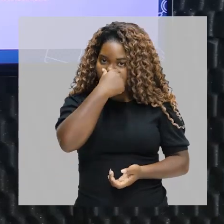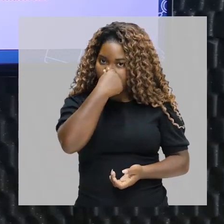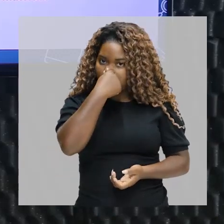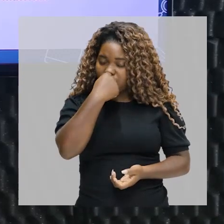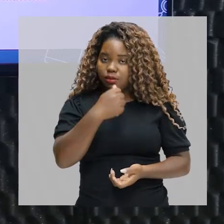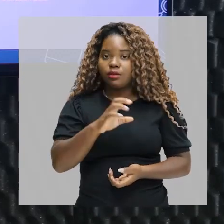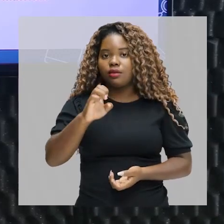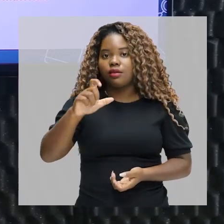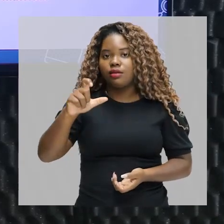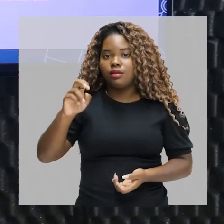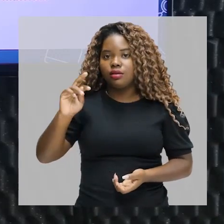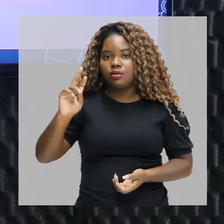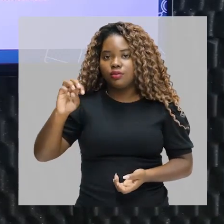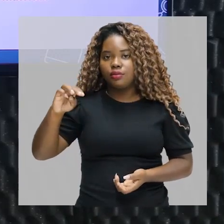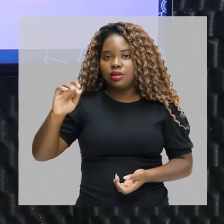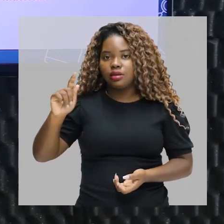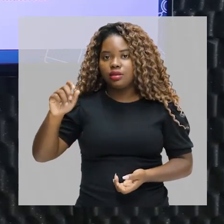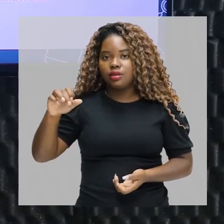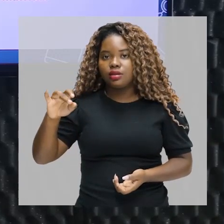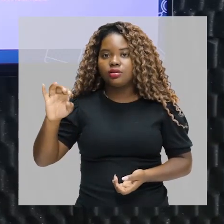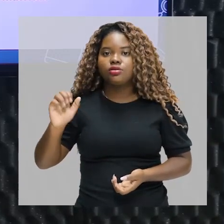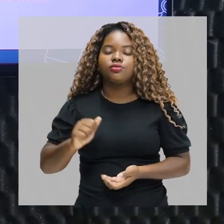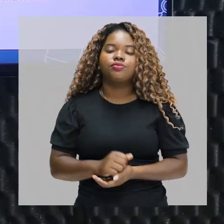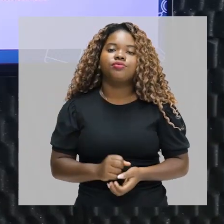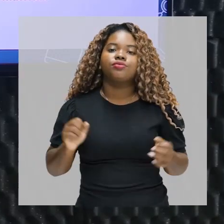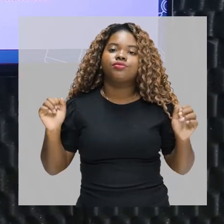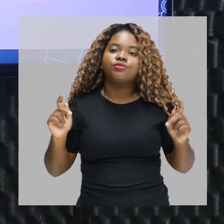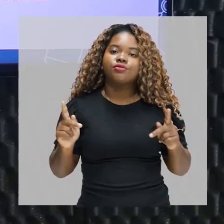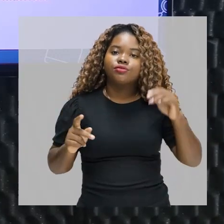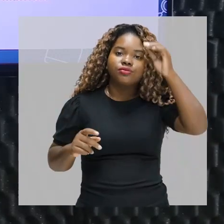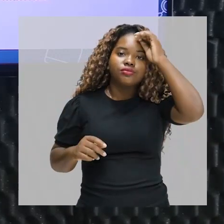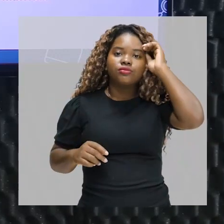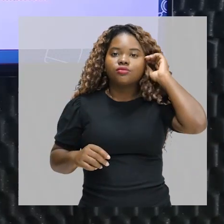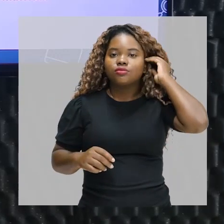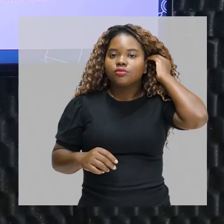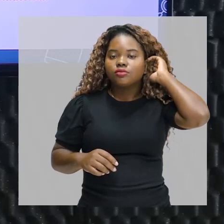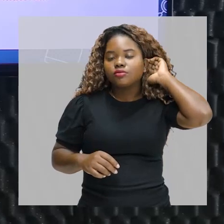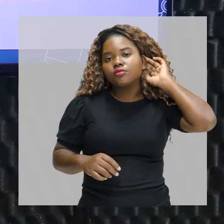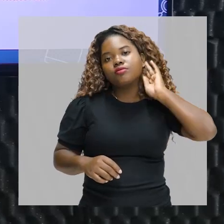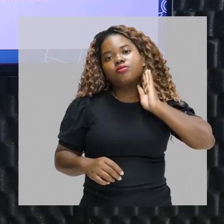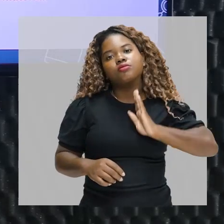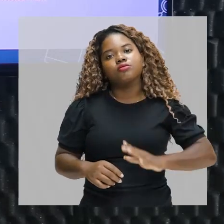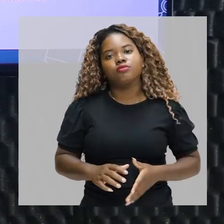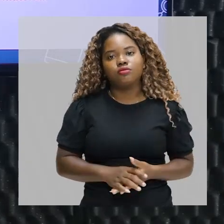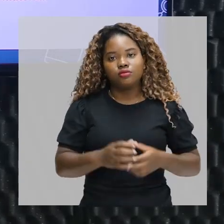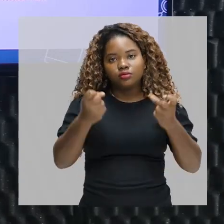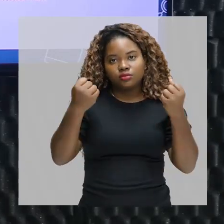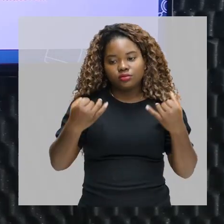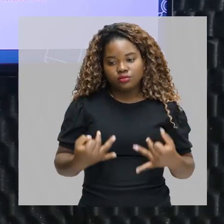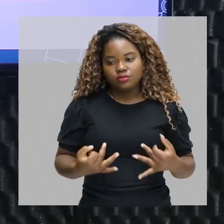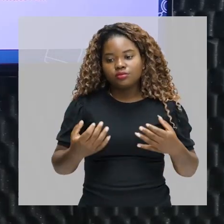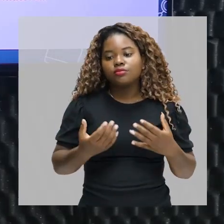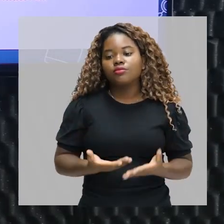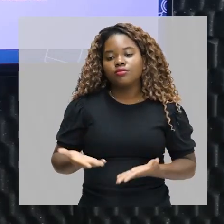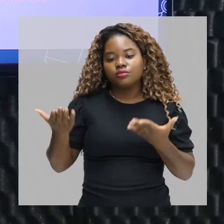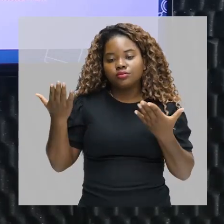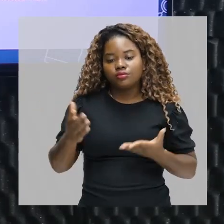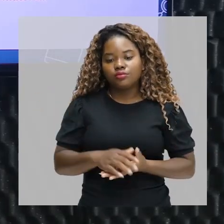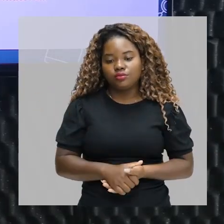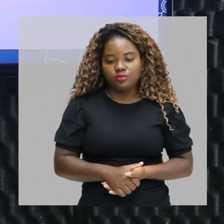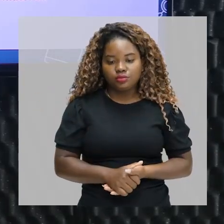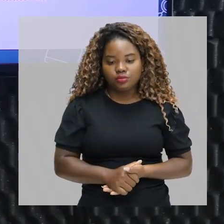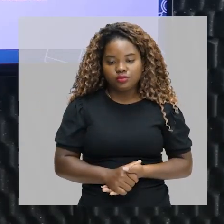uma onda eletromagnética que não necessita de meio material. Tá ok? Então essa é a explicação. Olha a letra A, por